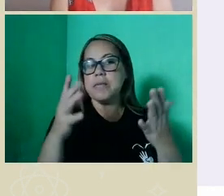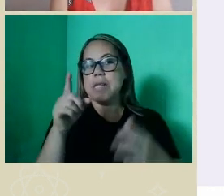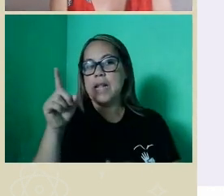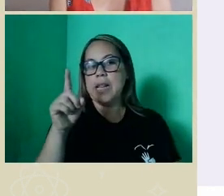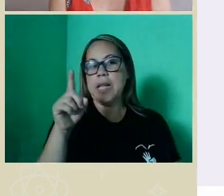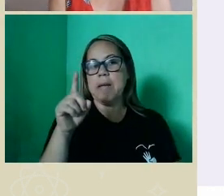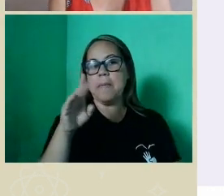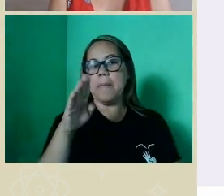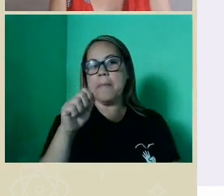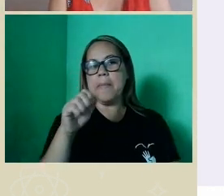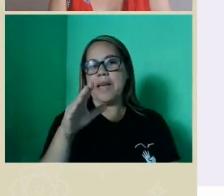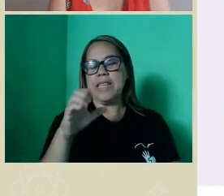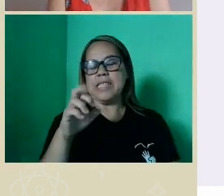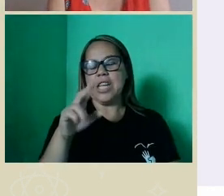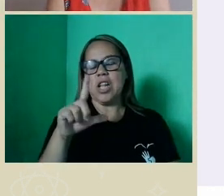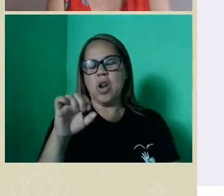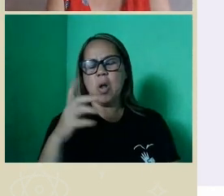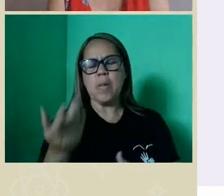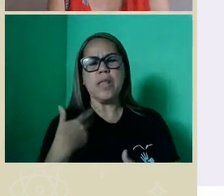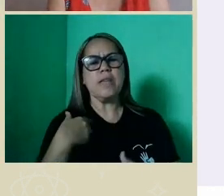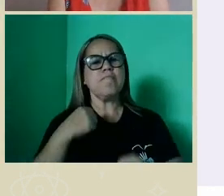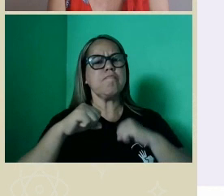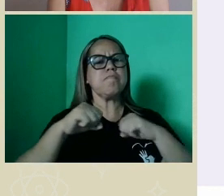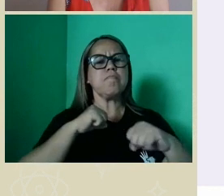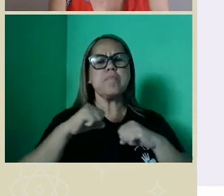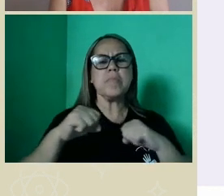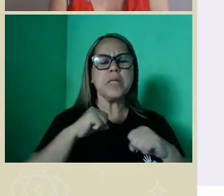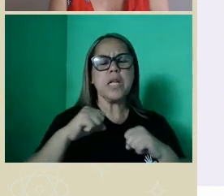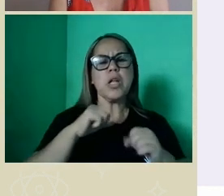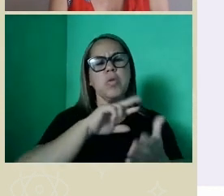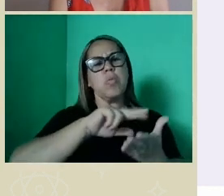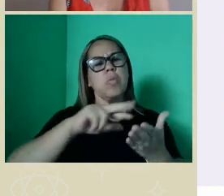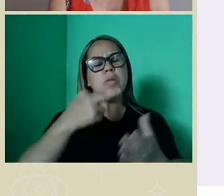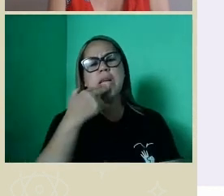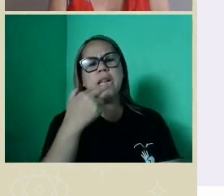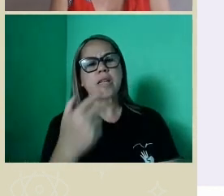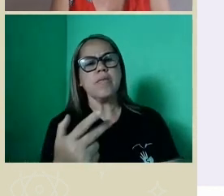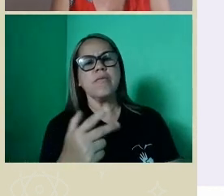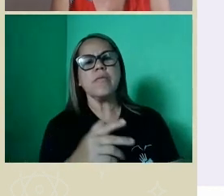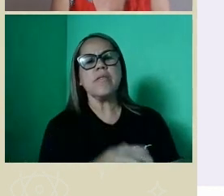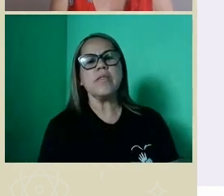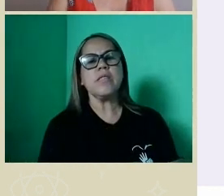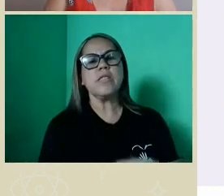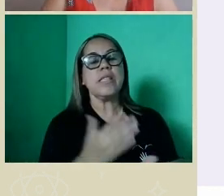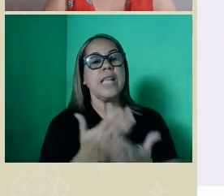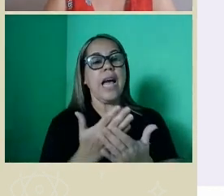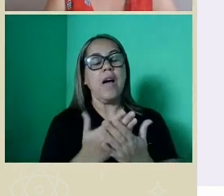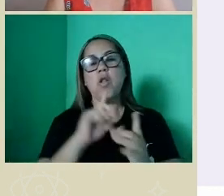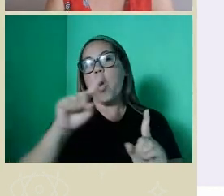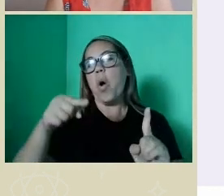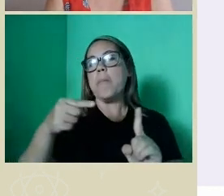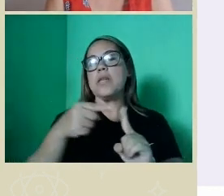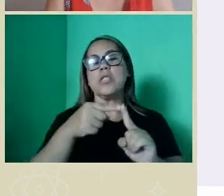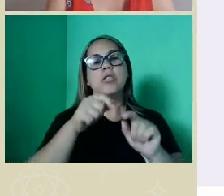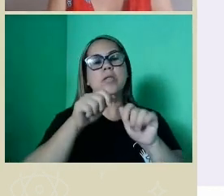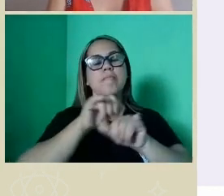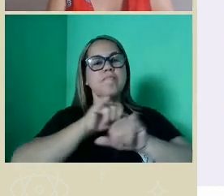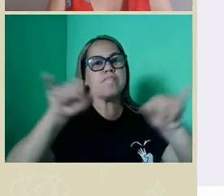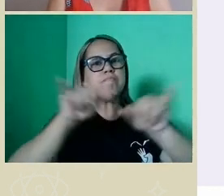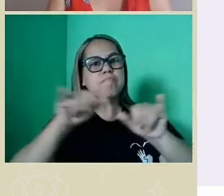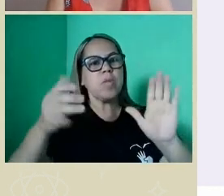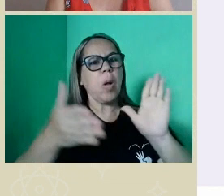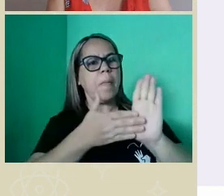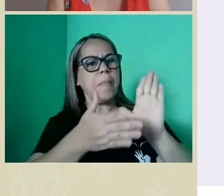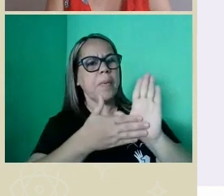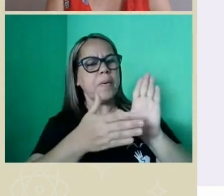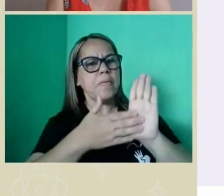debaterá sobre a gestão do multilinguismo na aula o objetivo é difundir propostas para